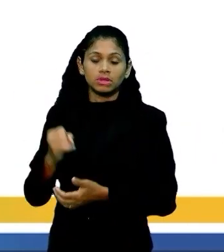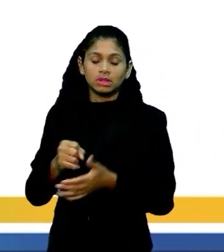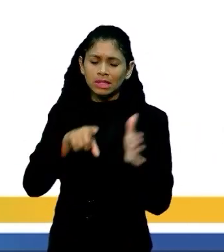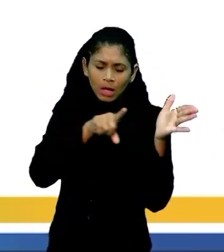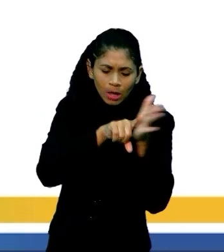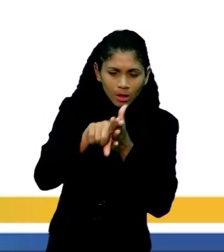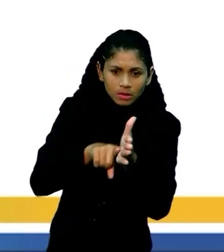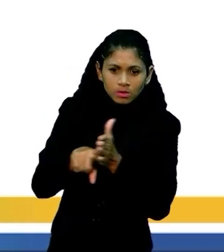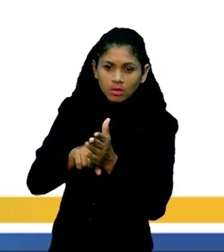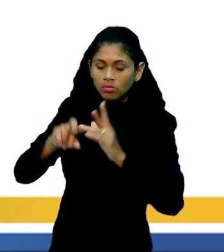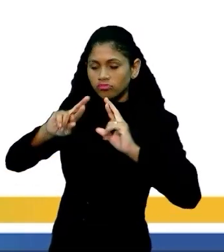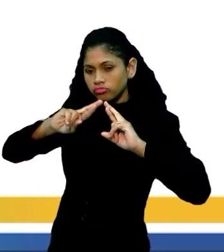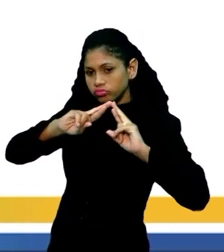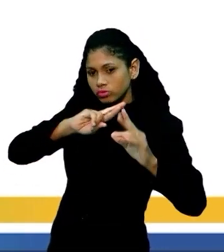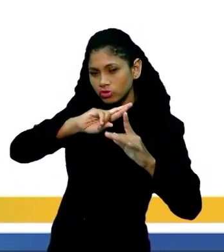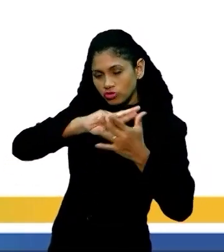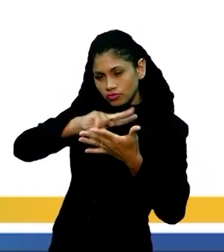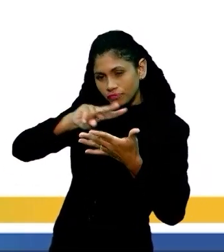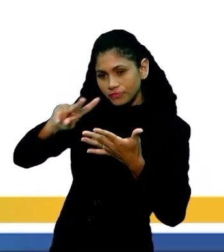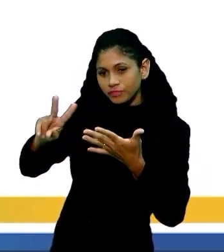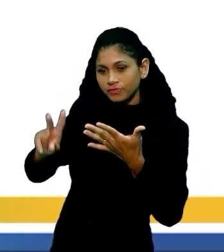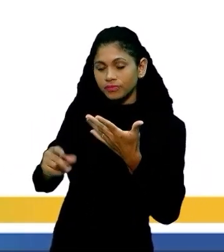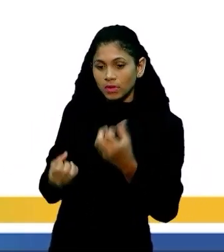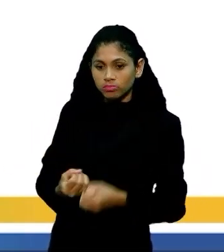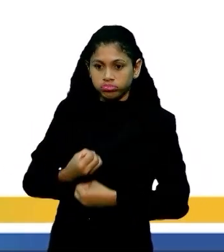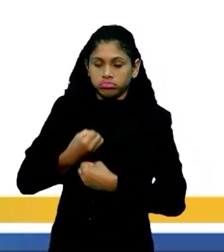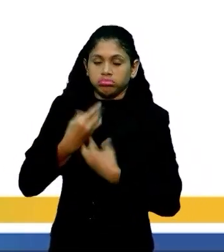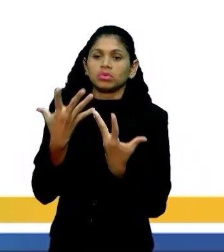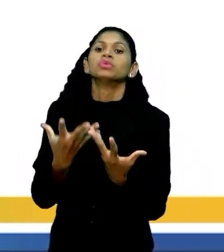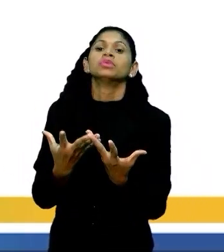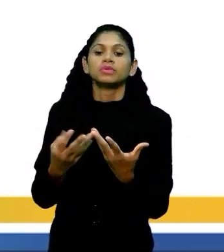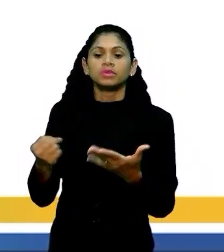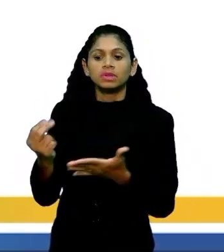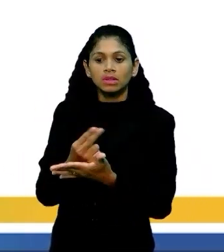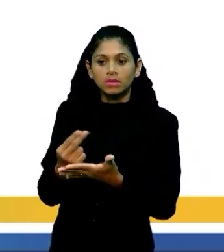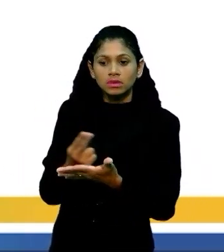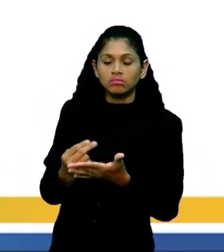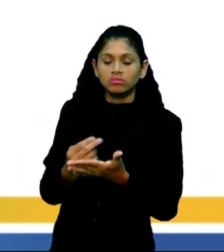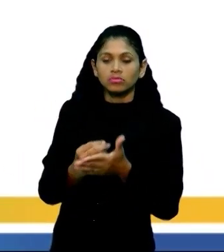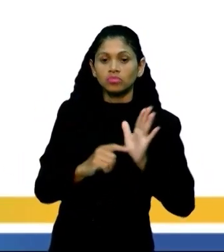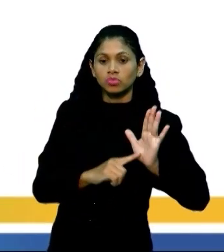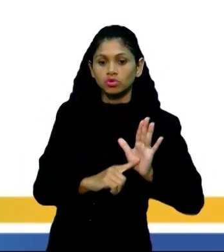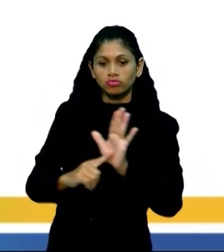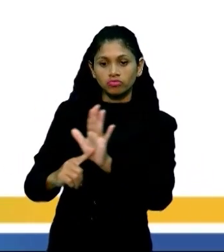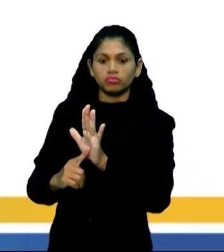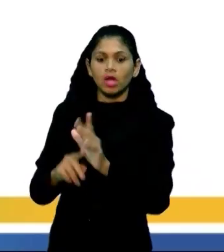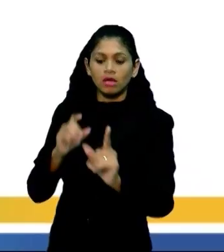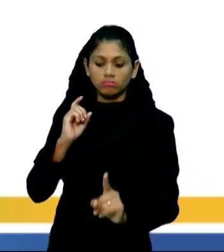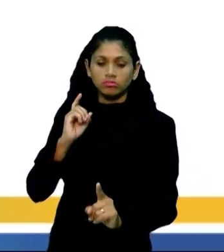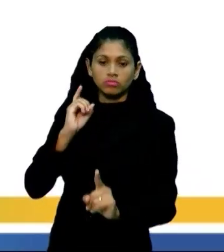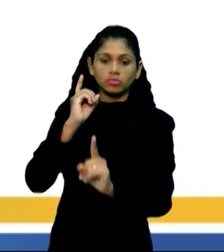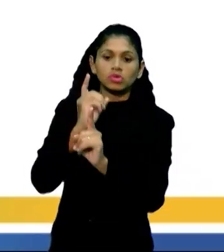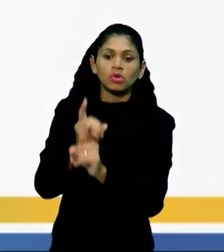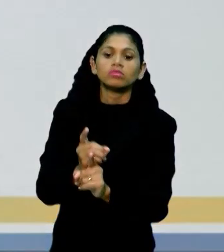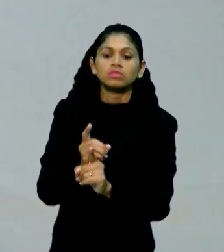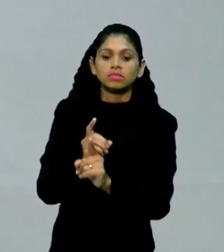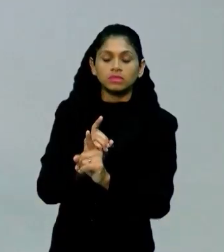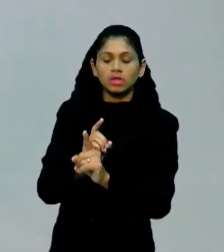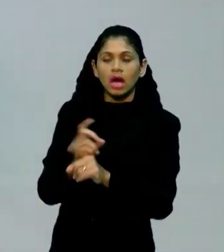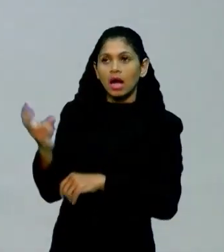as diversas Produções artísticas como meio de explicar diferentes culturas padrões de beleza e